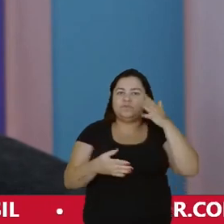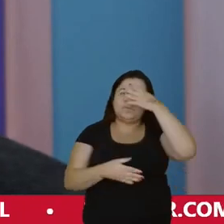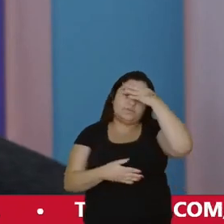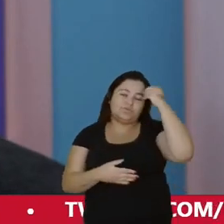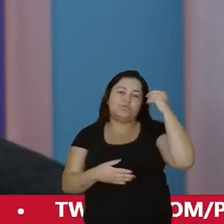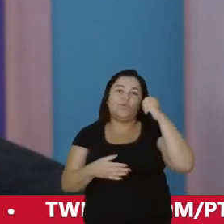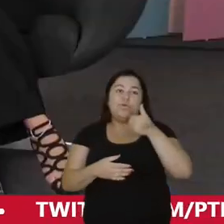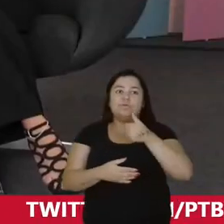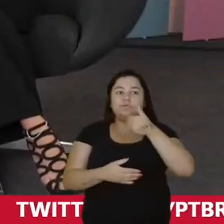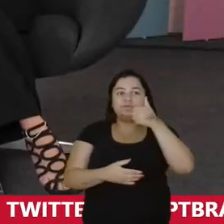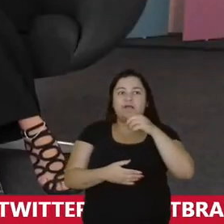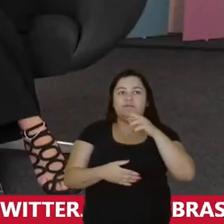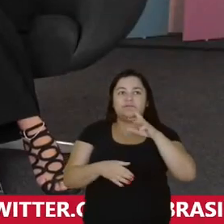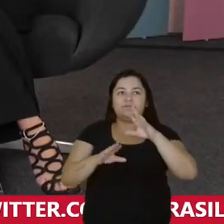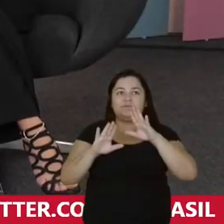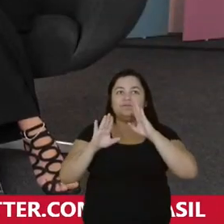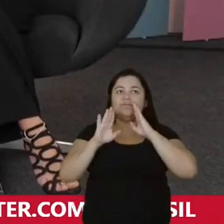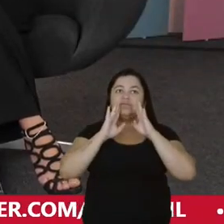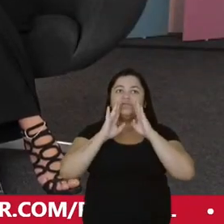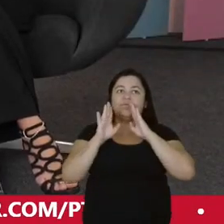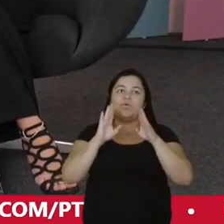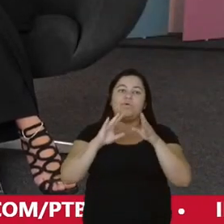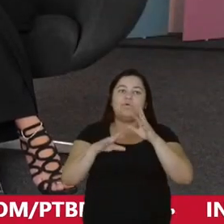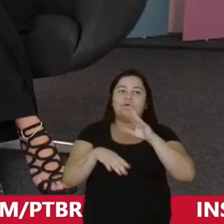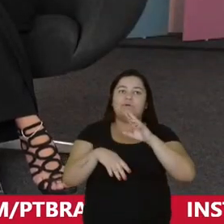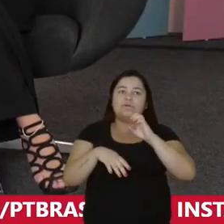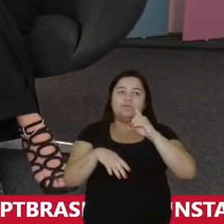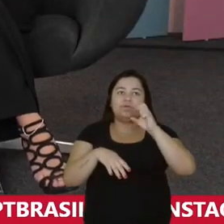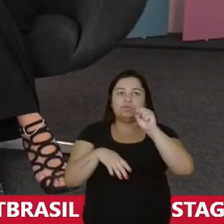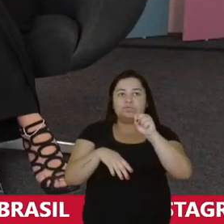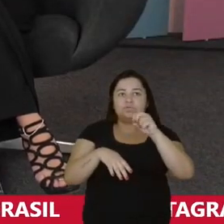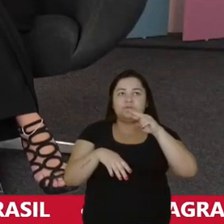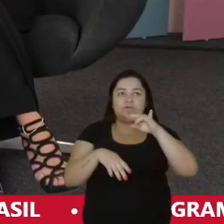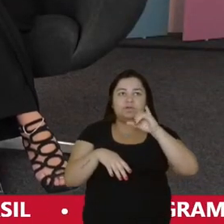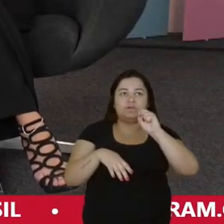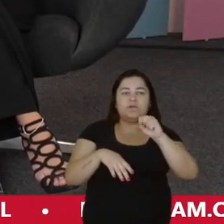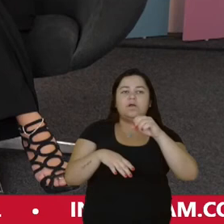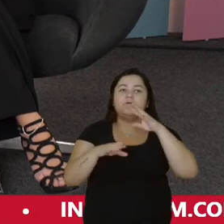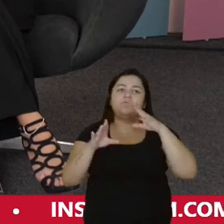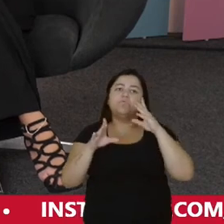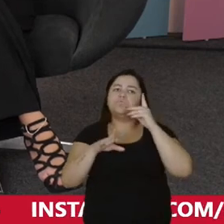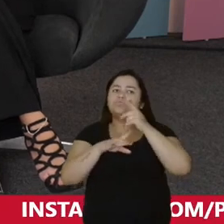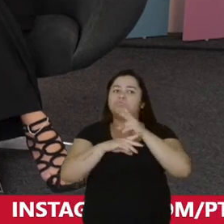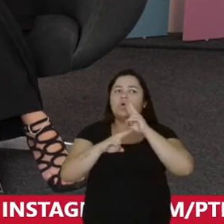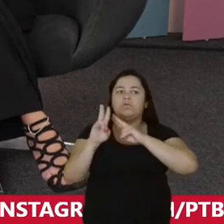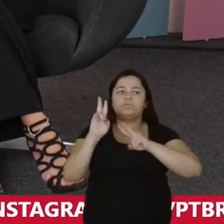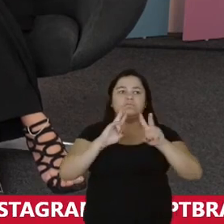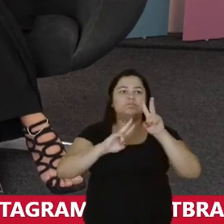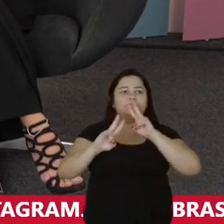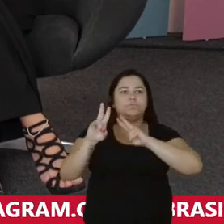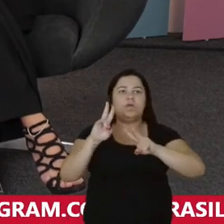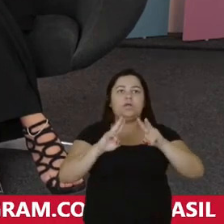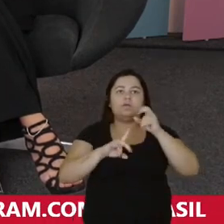esquece de curtir a gente nas redes sociais, assim você fica sempre por dentro de tudo que acontece por aqui e de outras